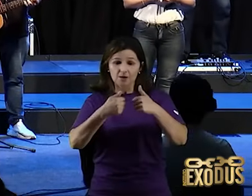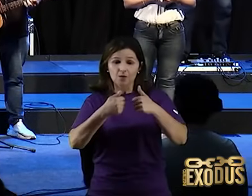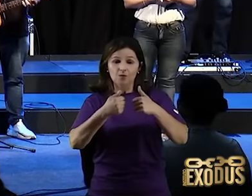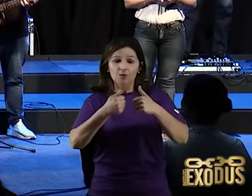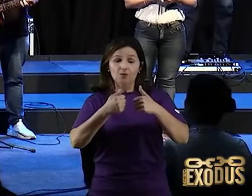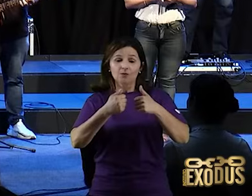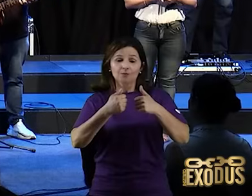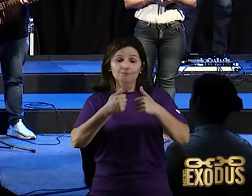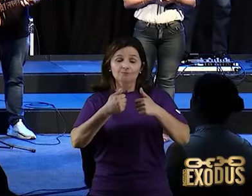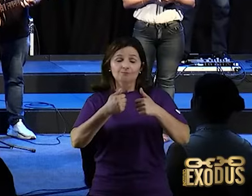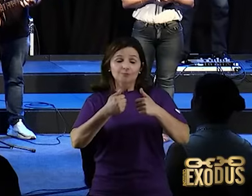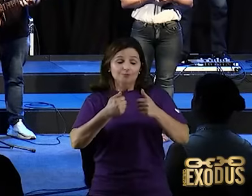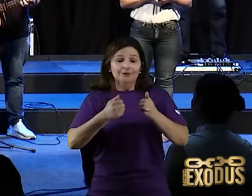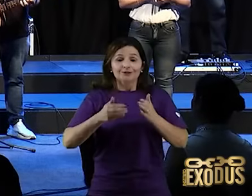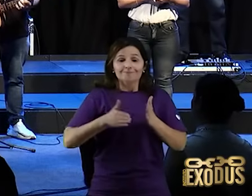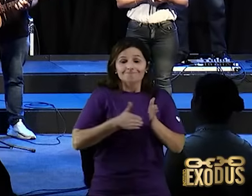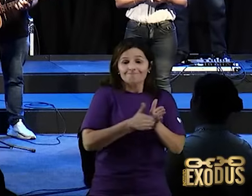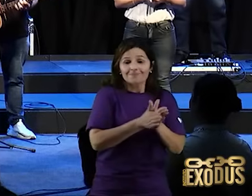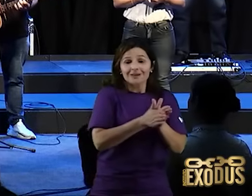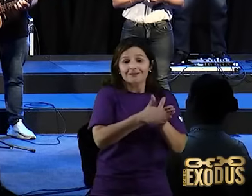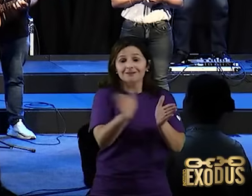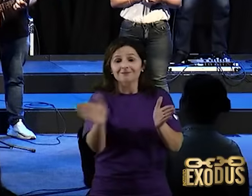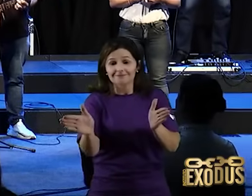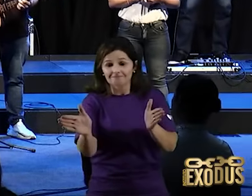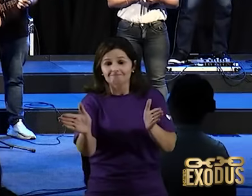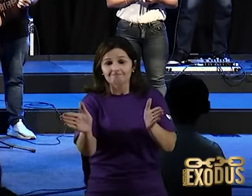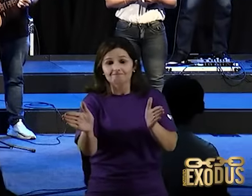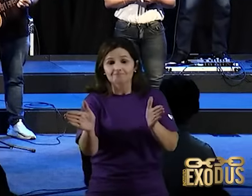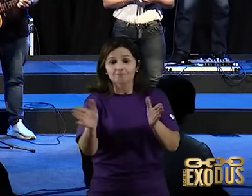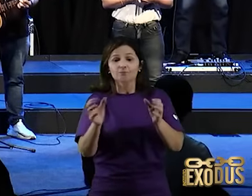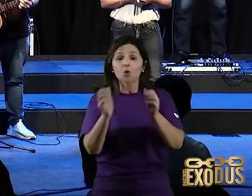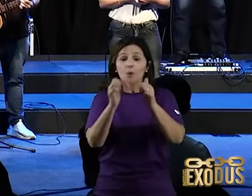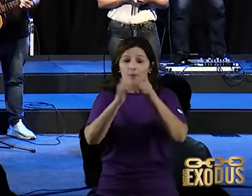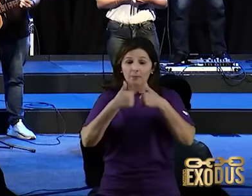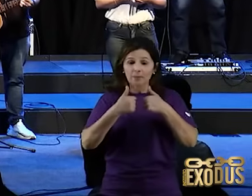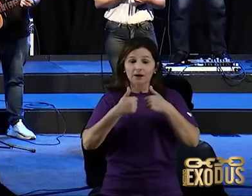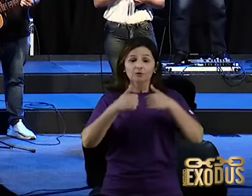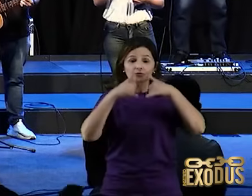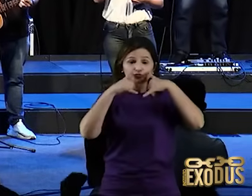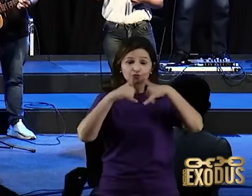é pra gente que tá sendo anunciado o evangelho comam